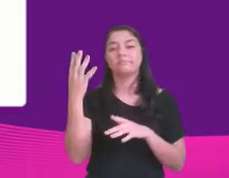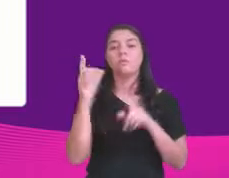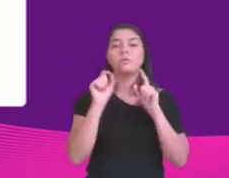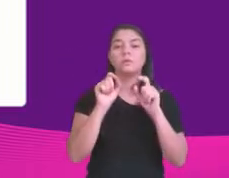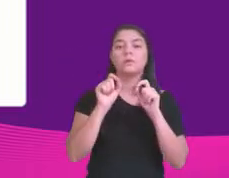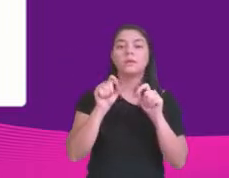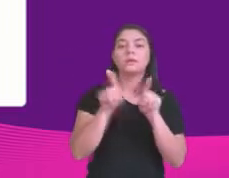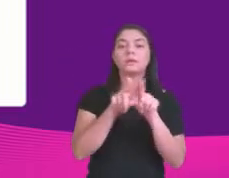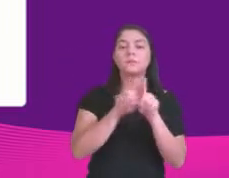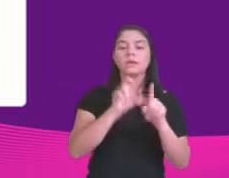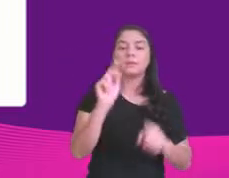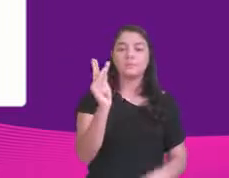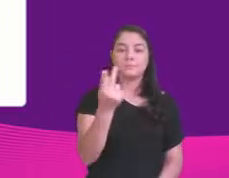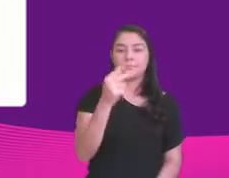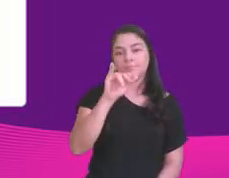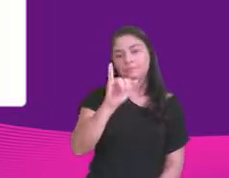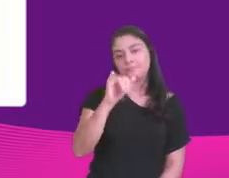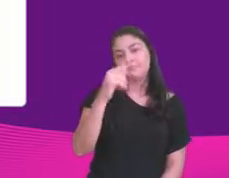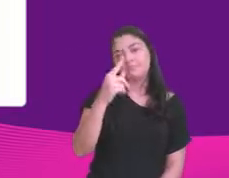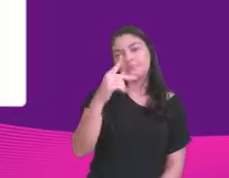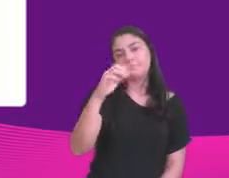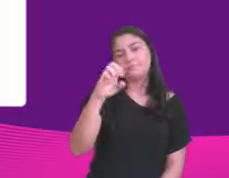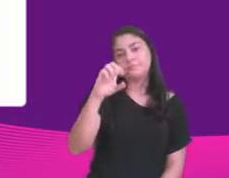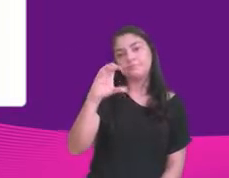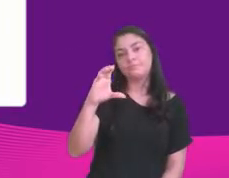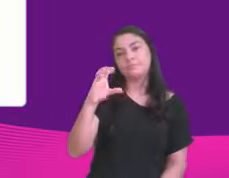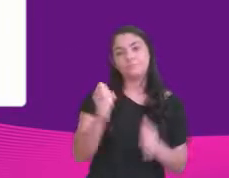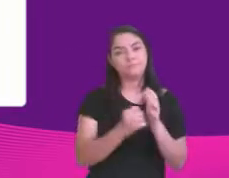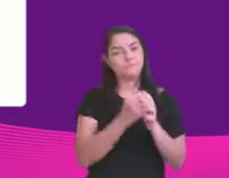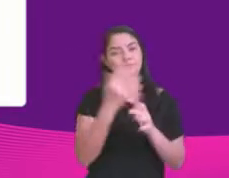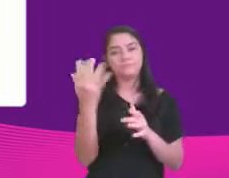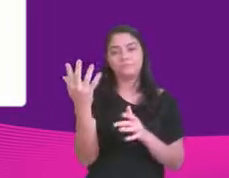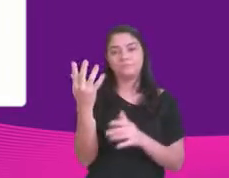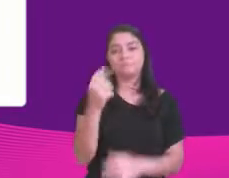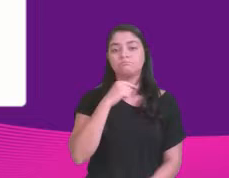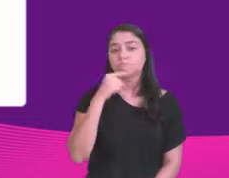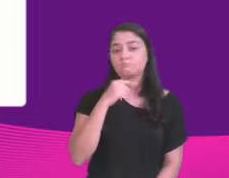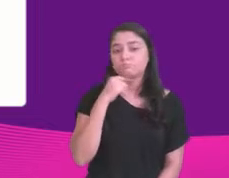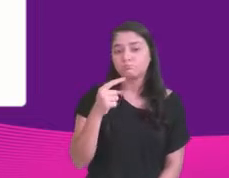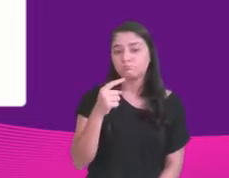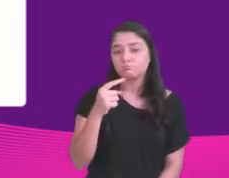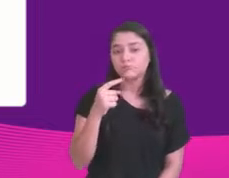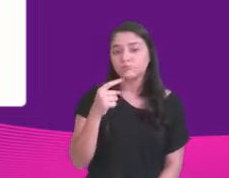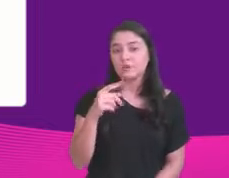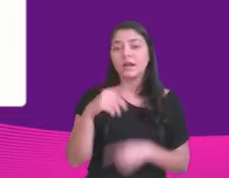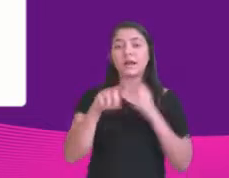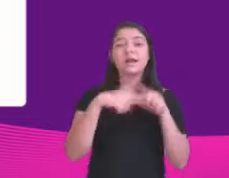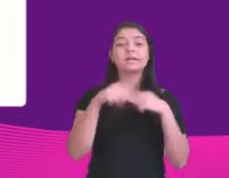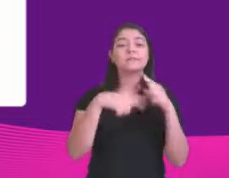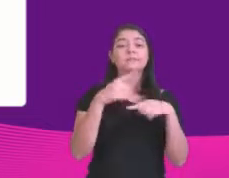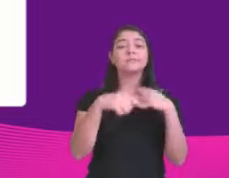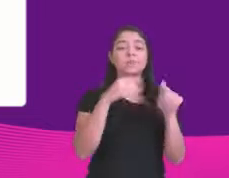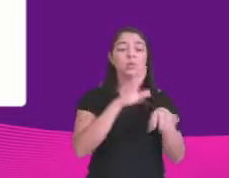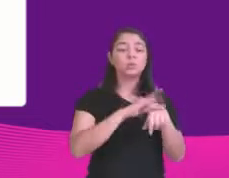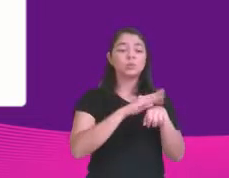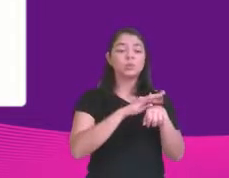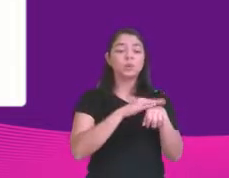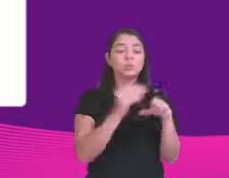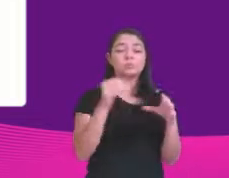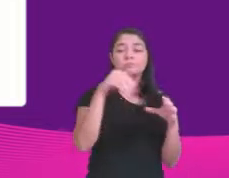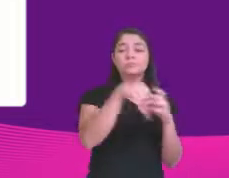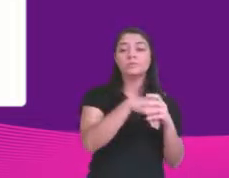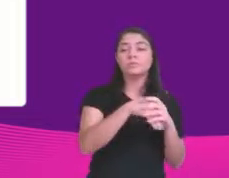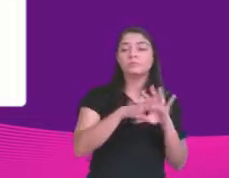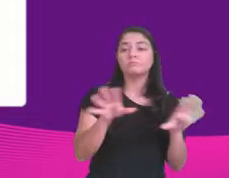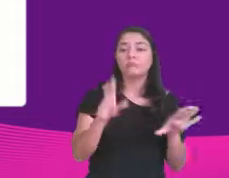adianta você fazer bypassar os princípios oncológicos e você deixar a doença macroscópica e fazer a HIPEC, que